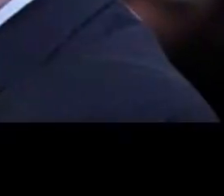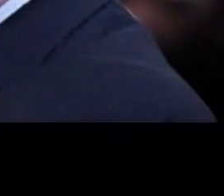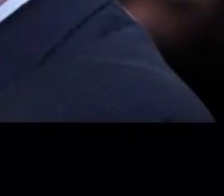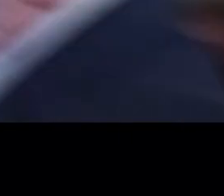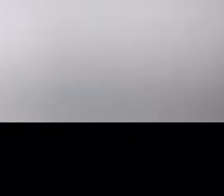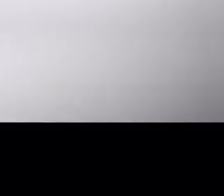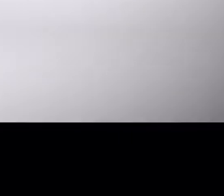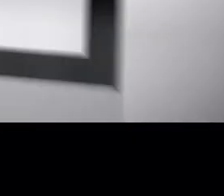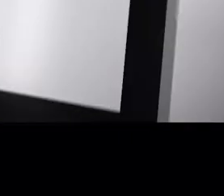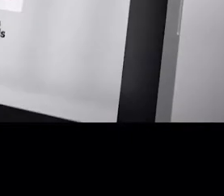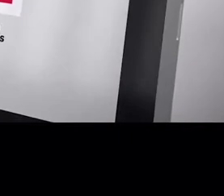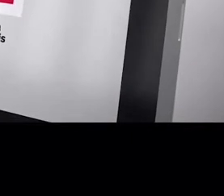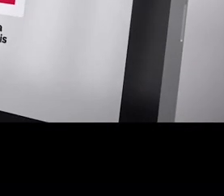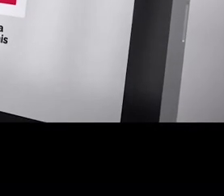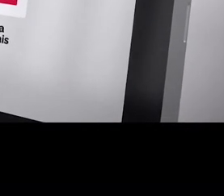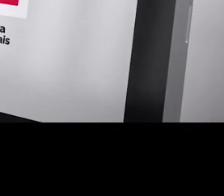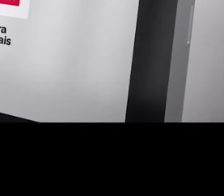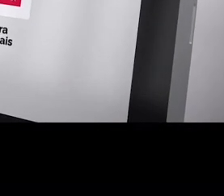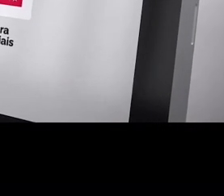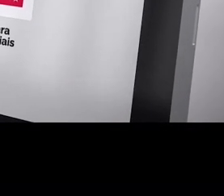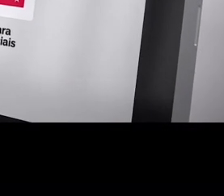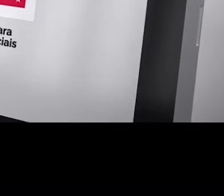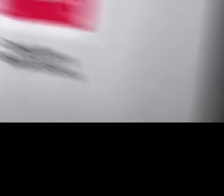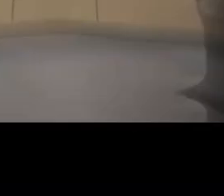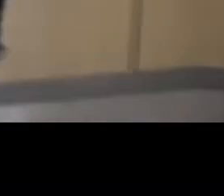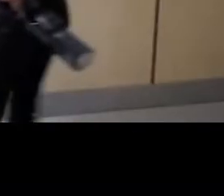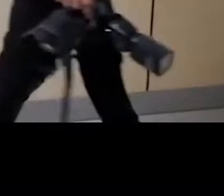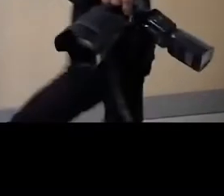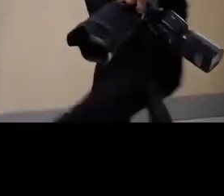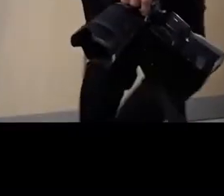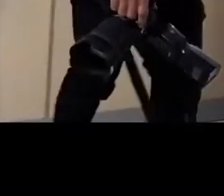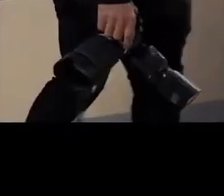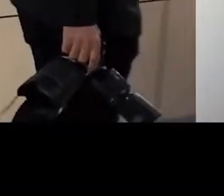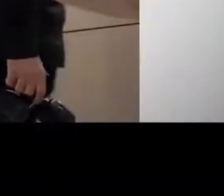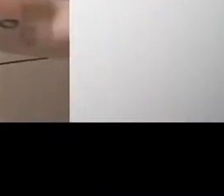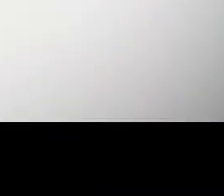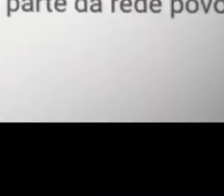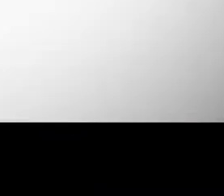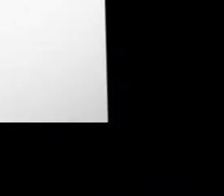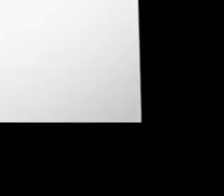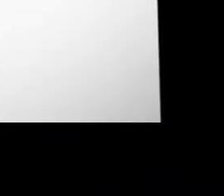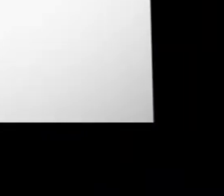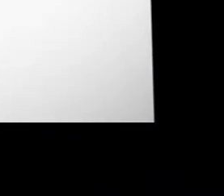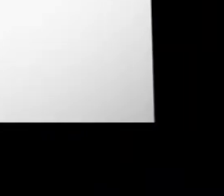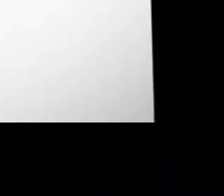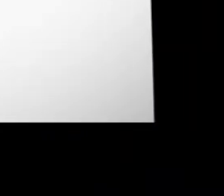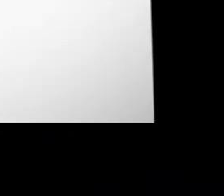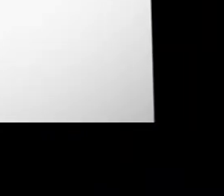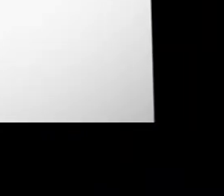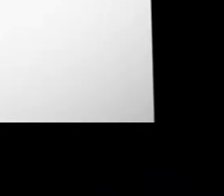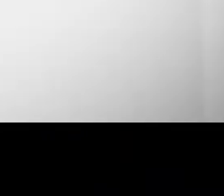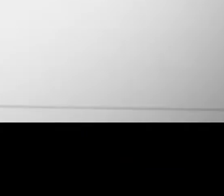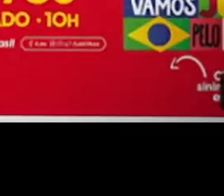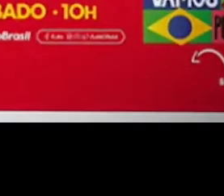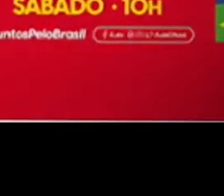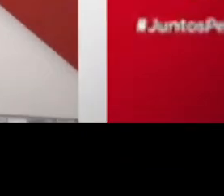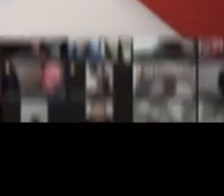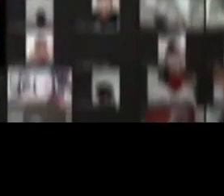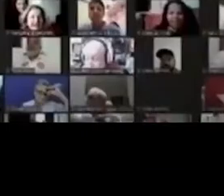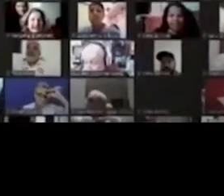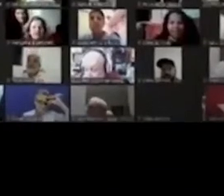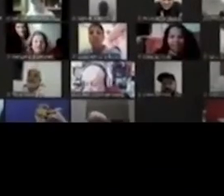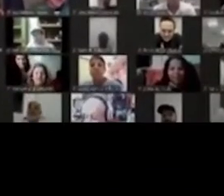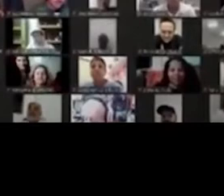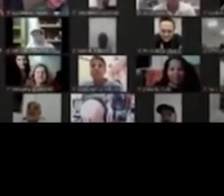Para quem já é da casa, siga em sintonia com a gente. Para quem ainda não é, muito prazer. Fazemos parte da